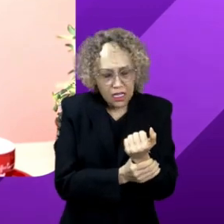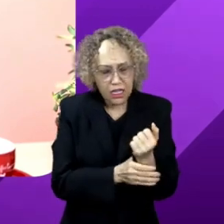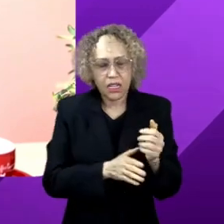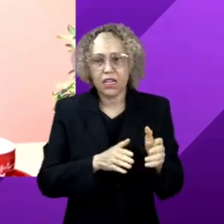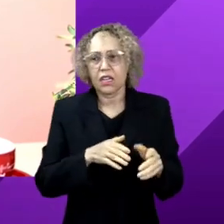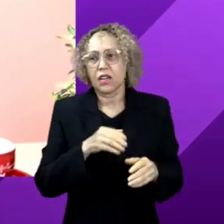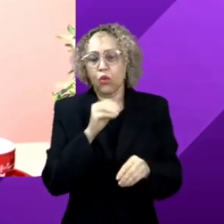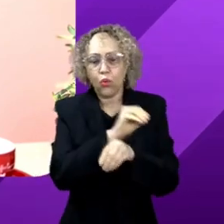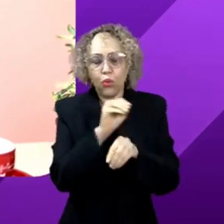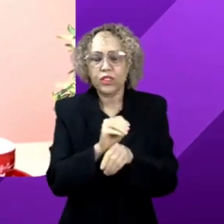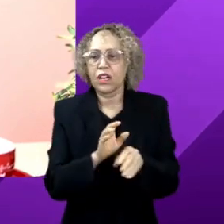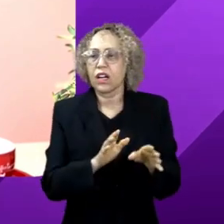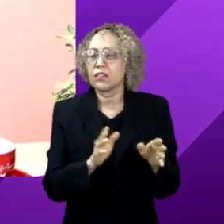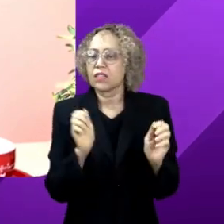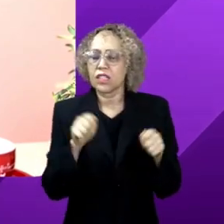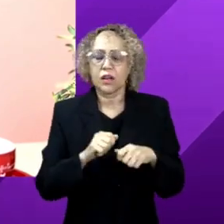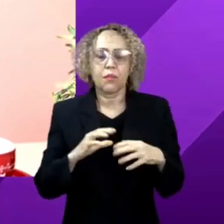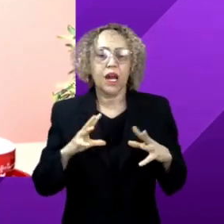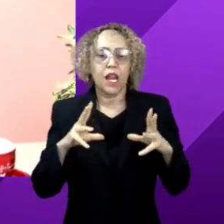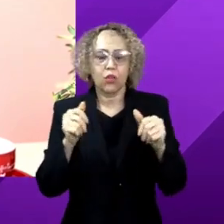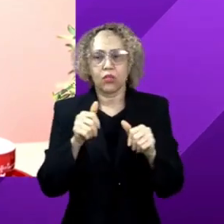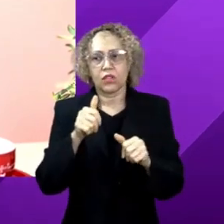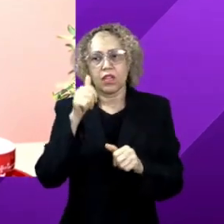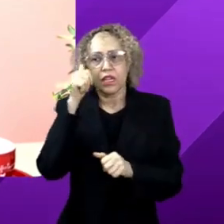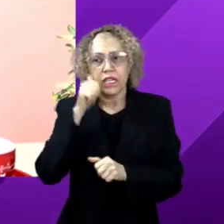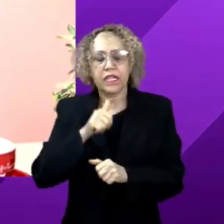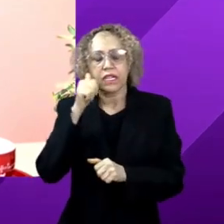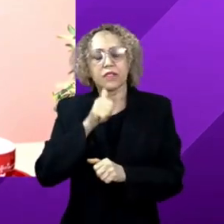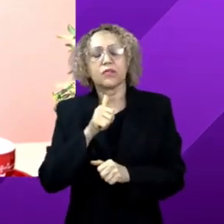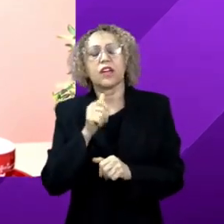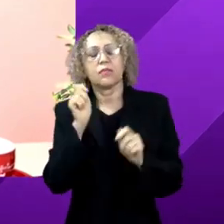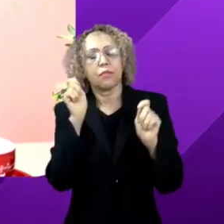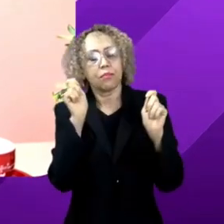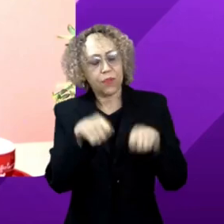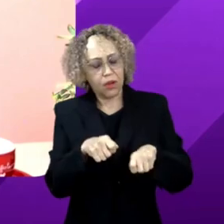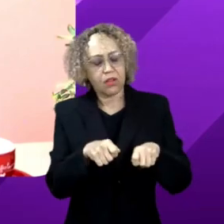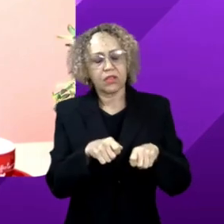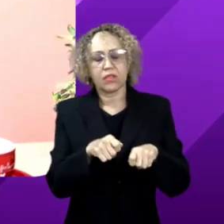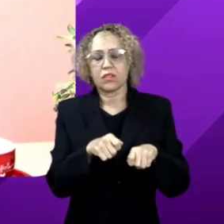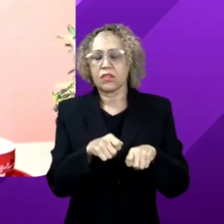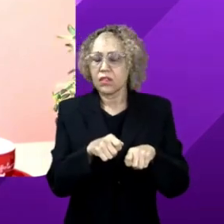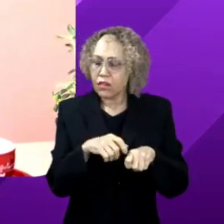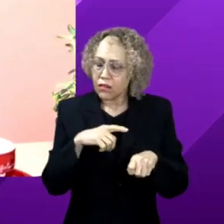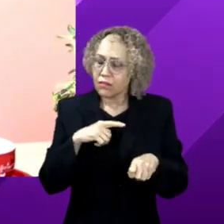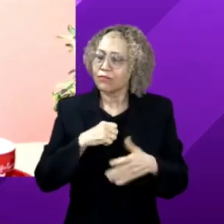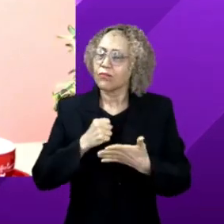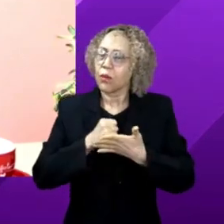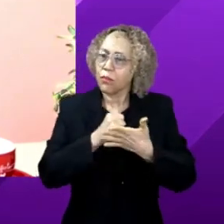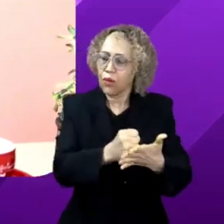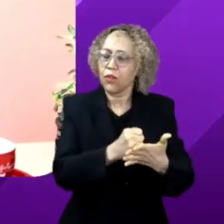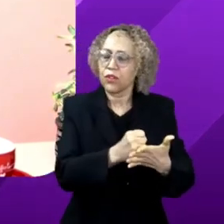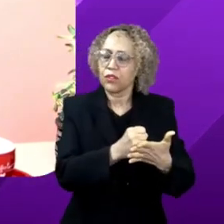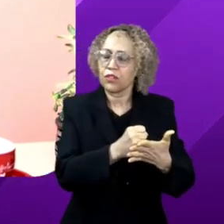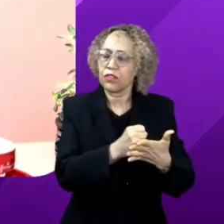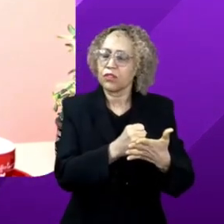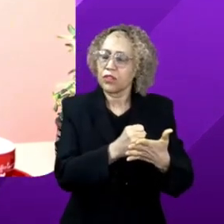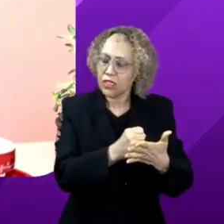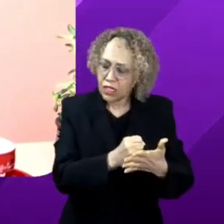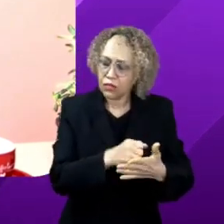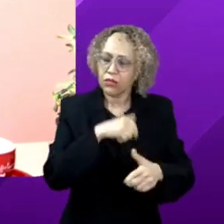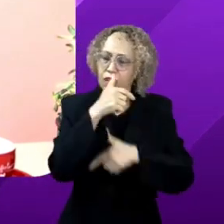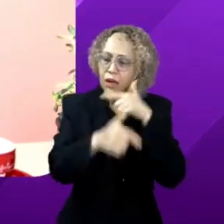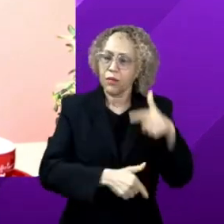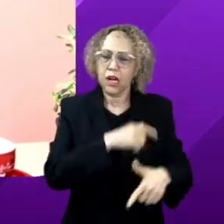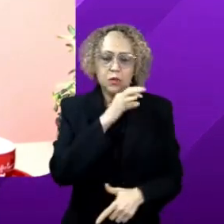ver livres de um trabalho que não é remunerado e que reproduz uma escravidão